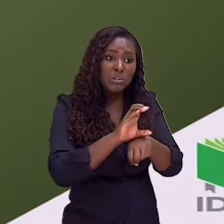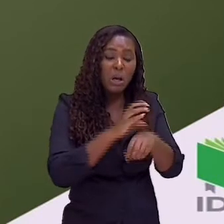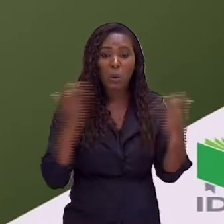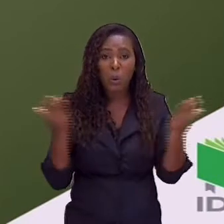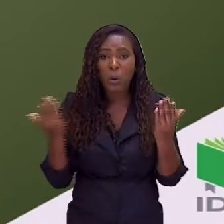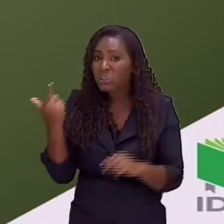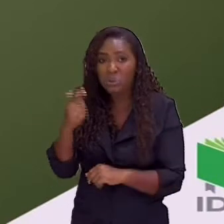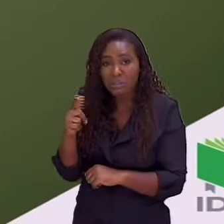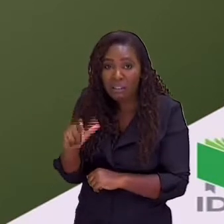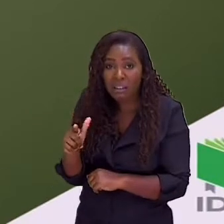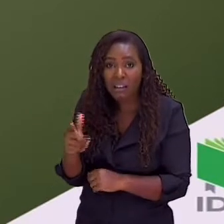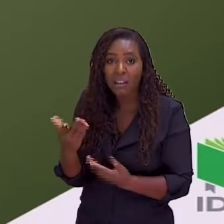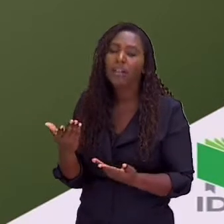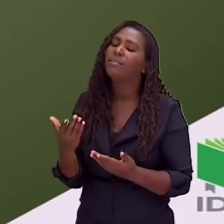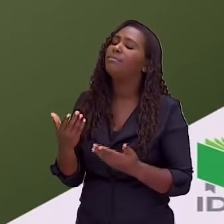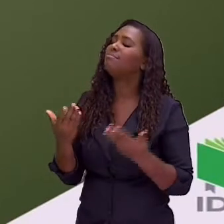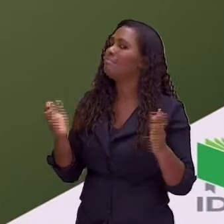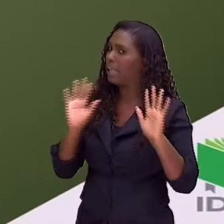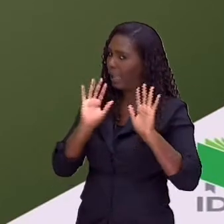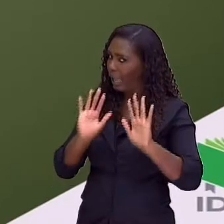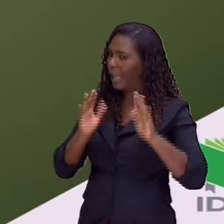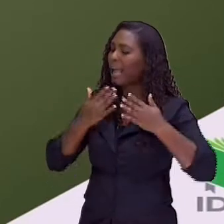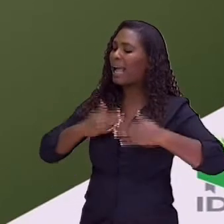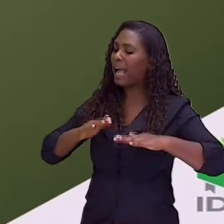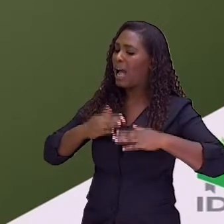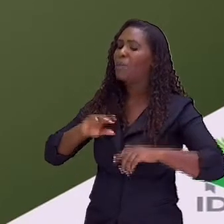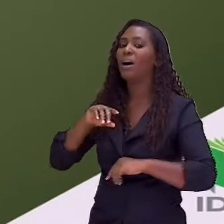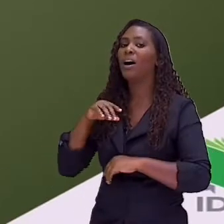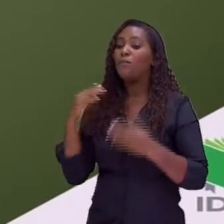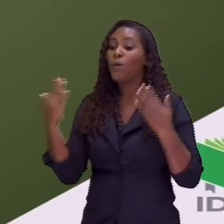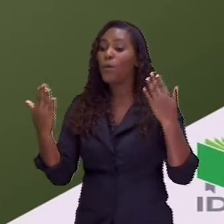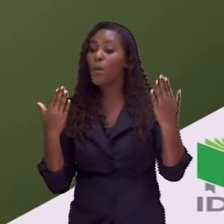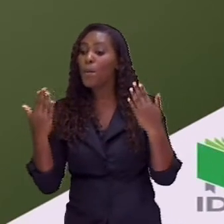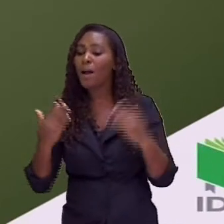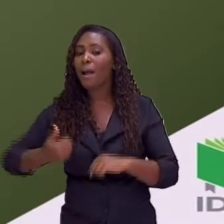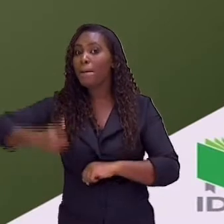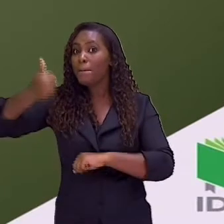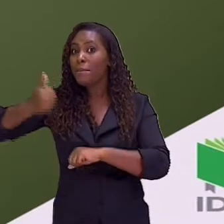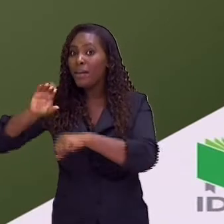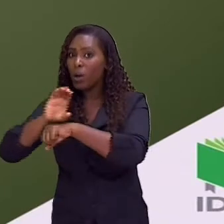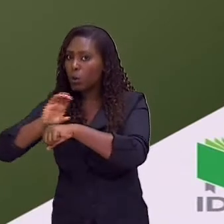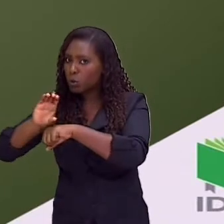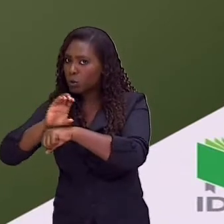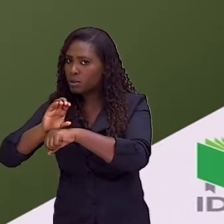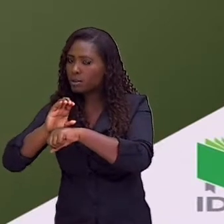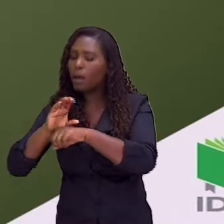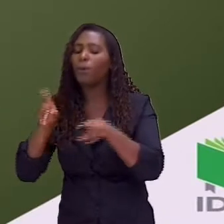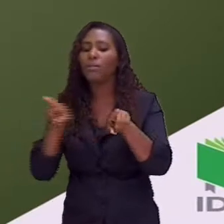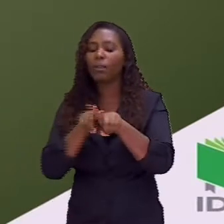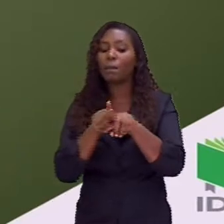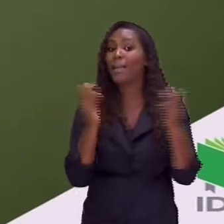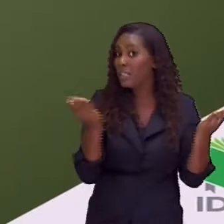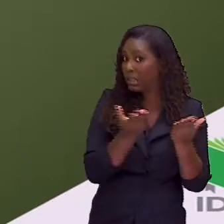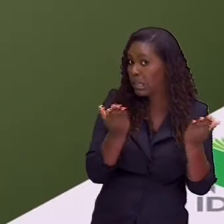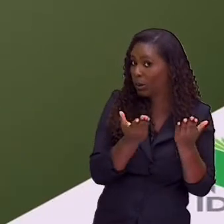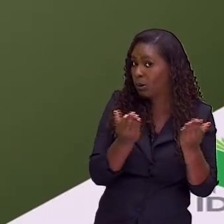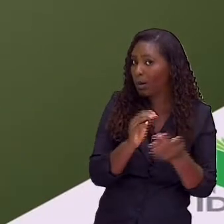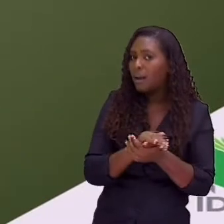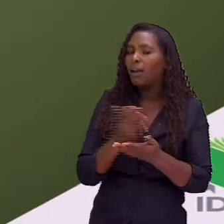comparação entre a primeira e a atual. A primeira foi outorgada em 1824, vamos saber o porquê que ela